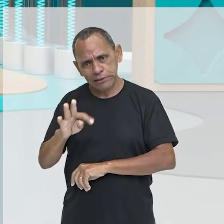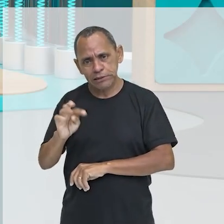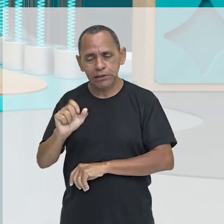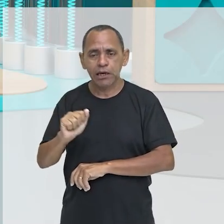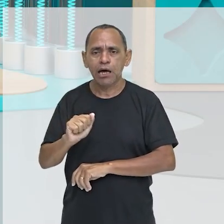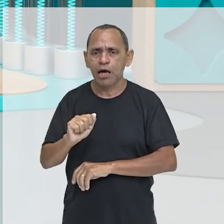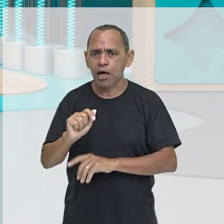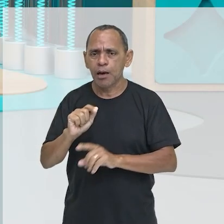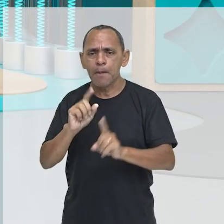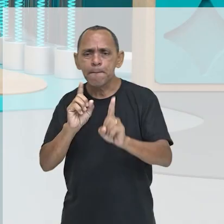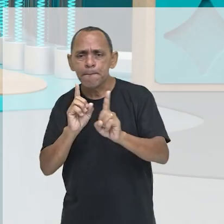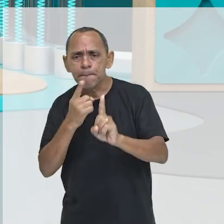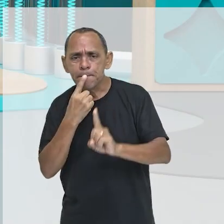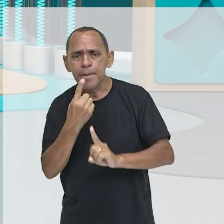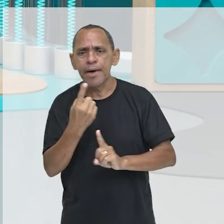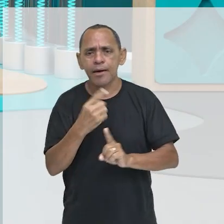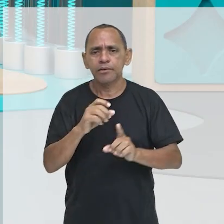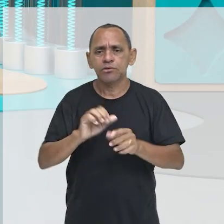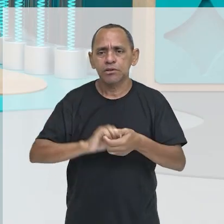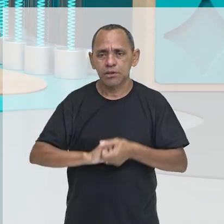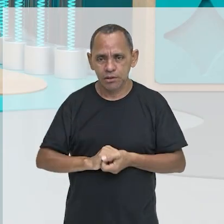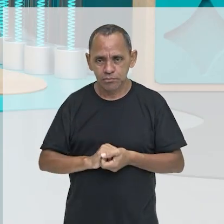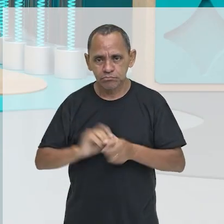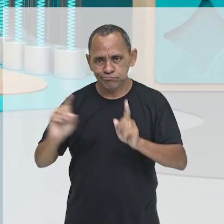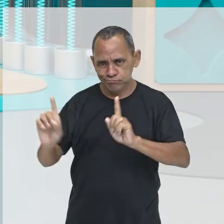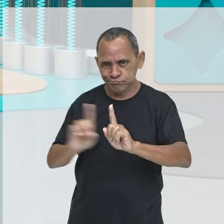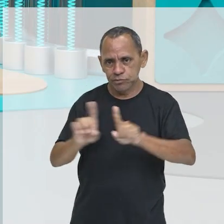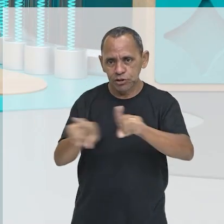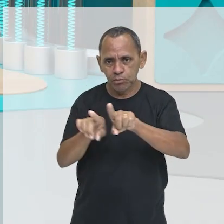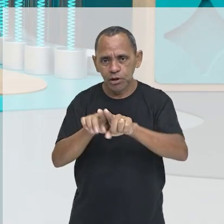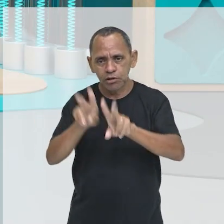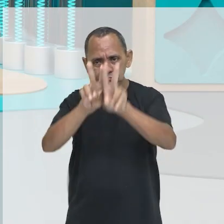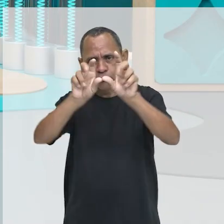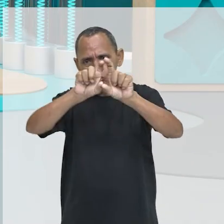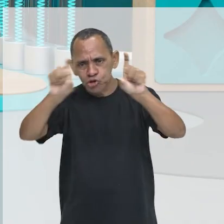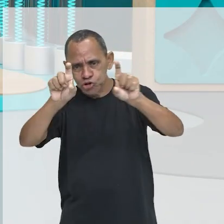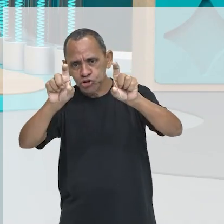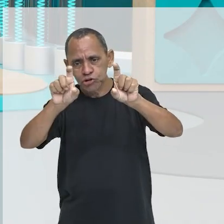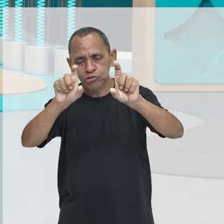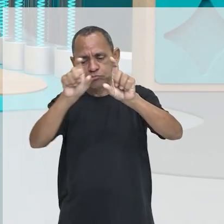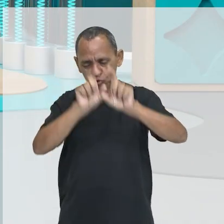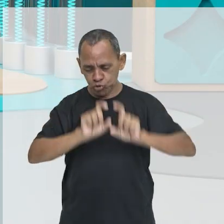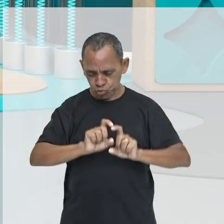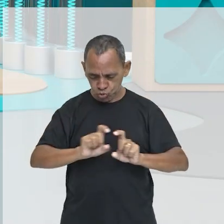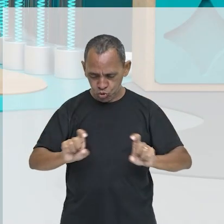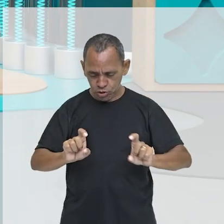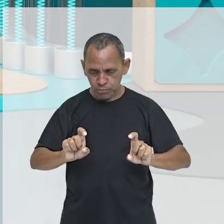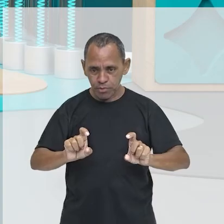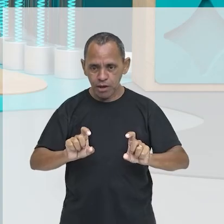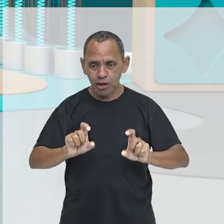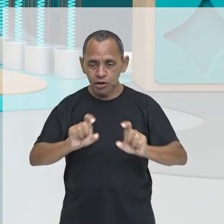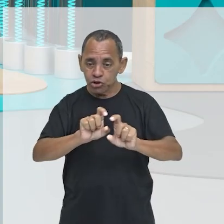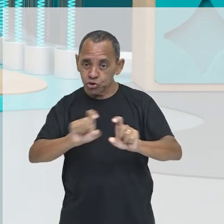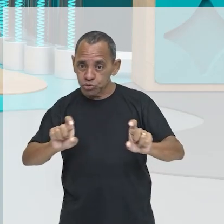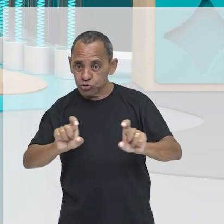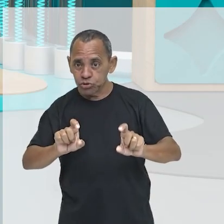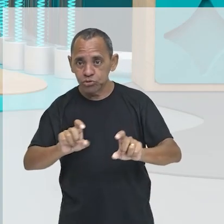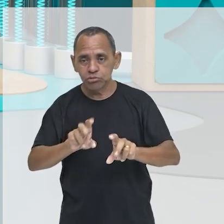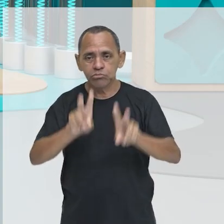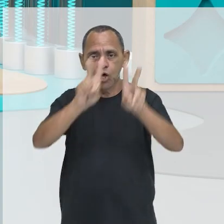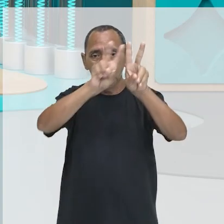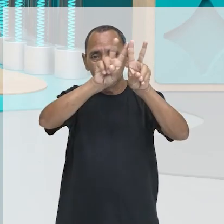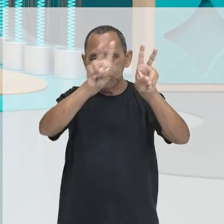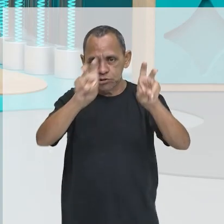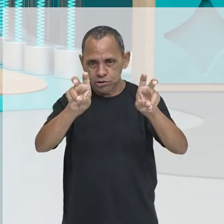provavelmente vai estar ali a resposta. Aí, título, subtítulo, rodapé. O título, então, ele é considerado uma marca tipográfica, porque ele